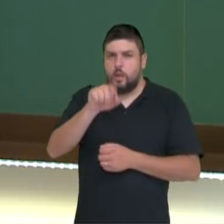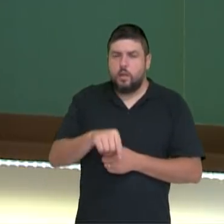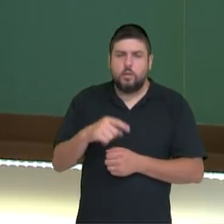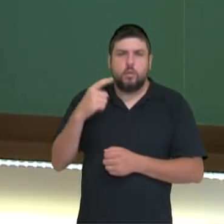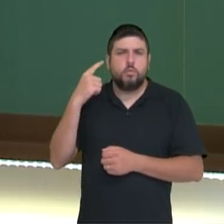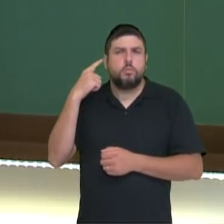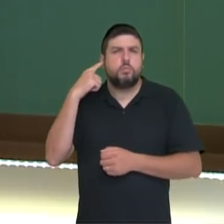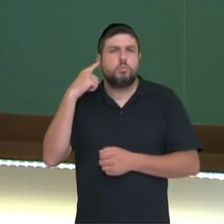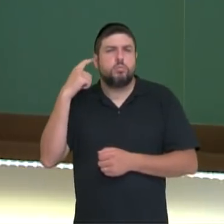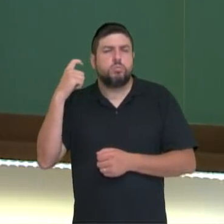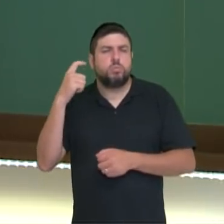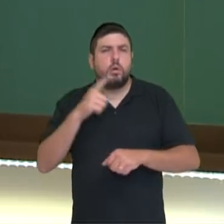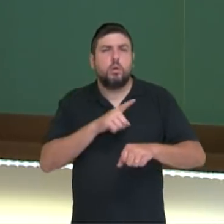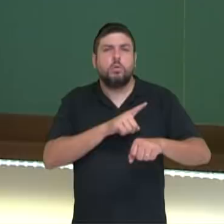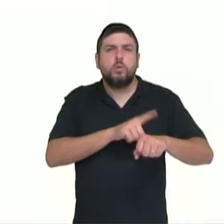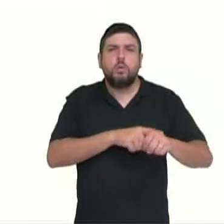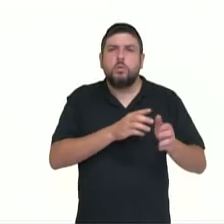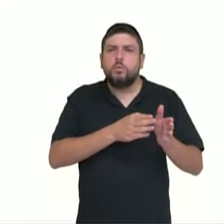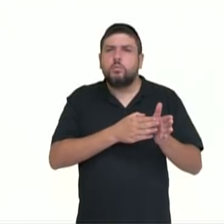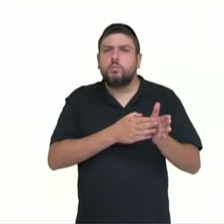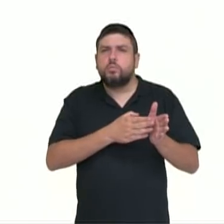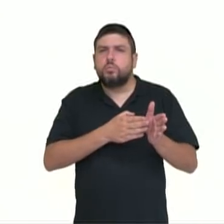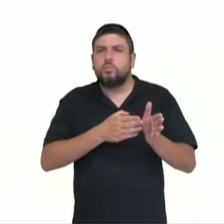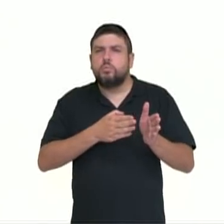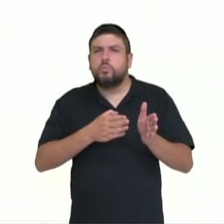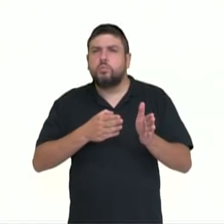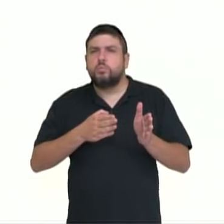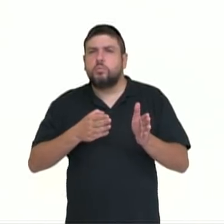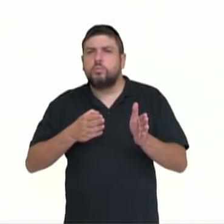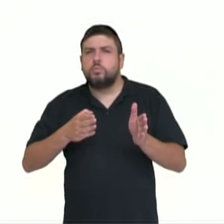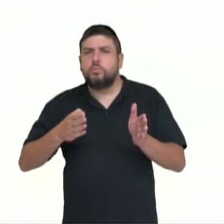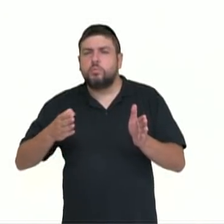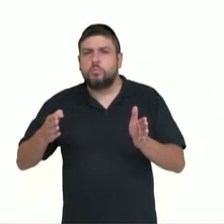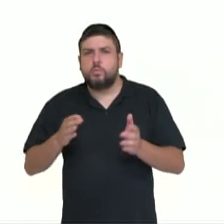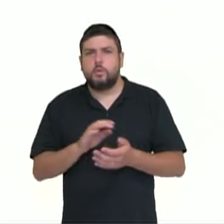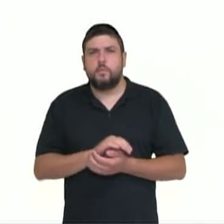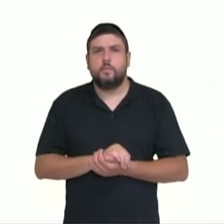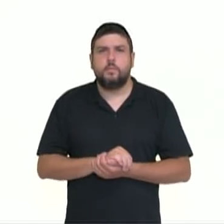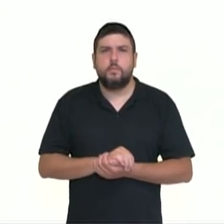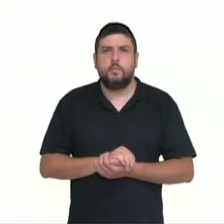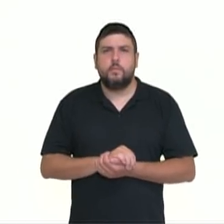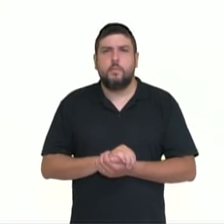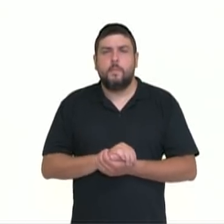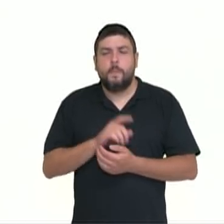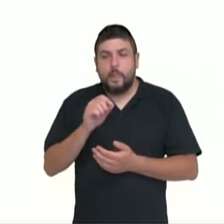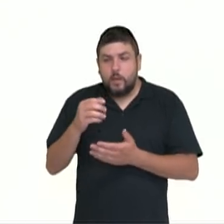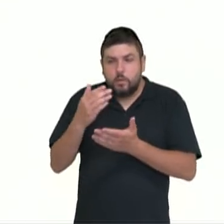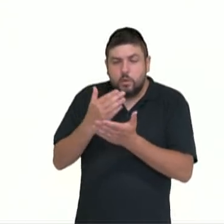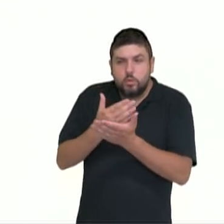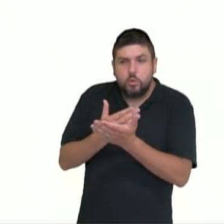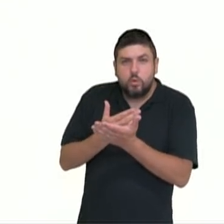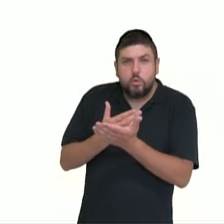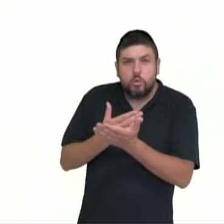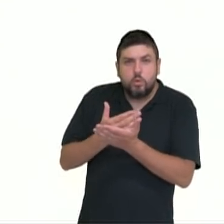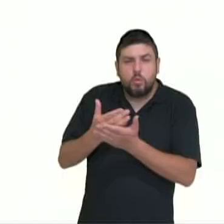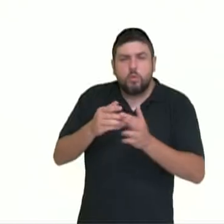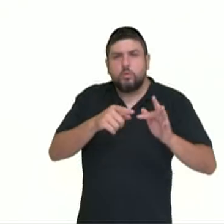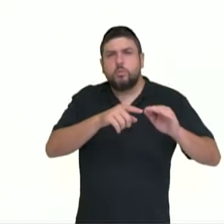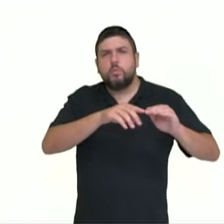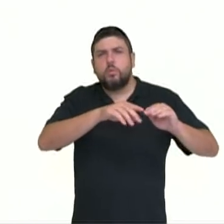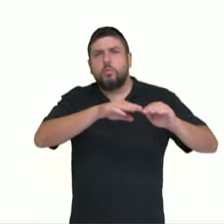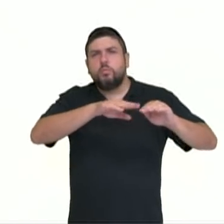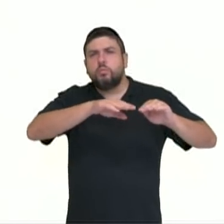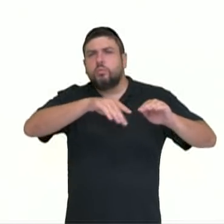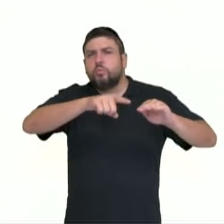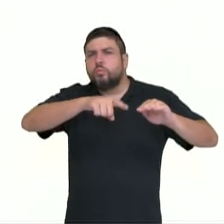som. É determinada pelo tempo da emissão dessas vibrações.